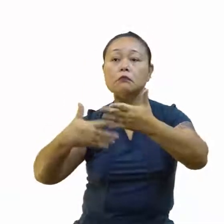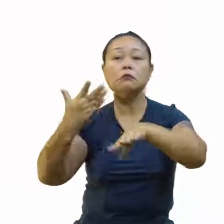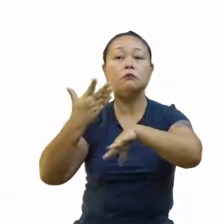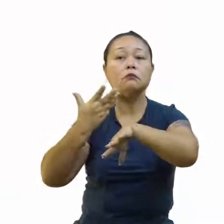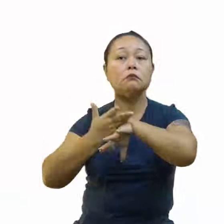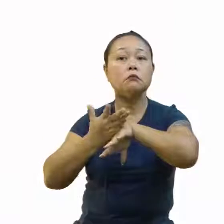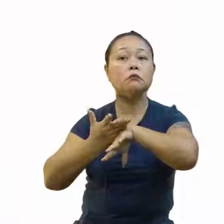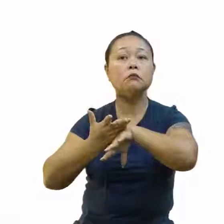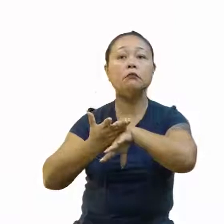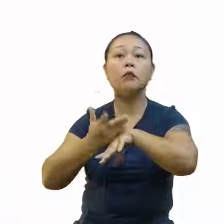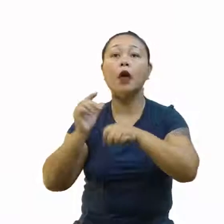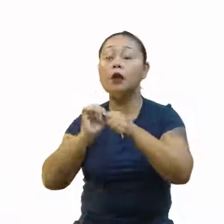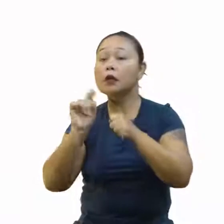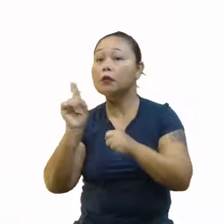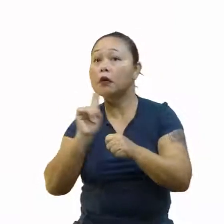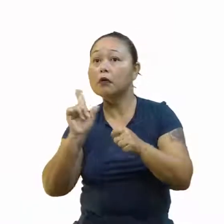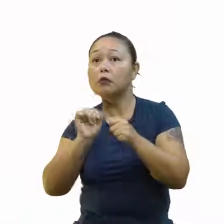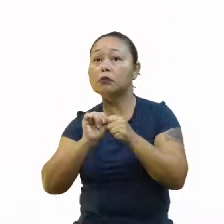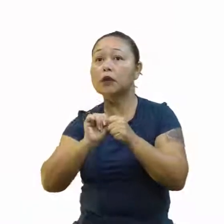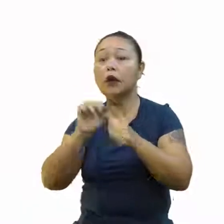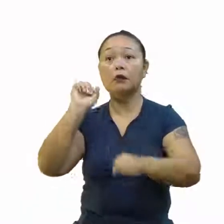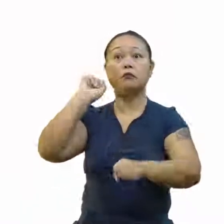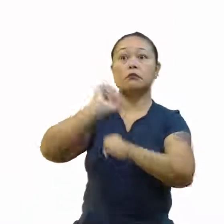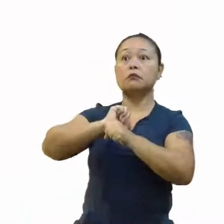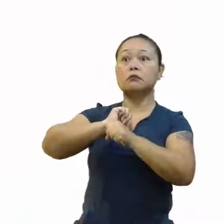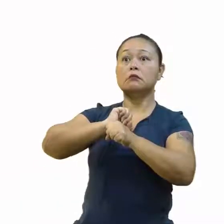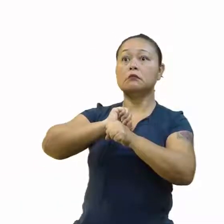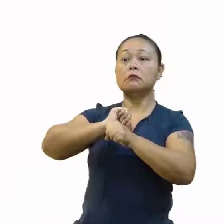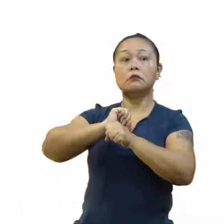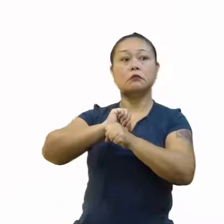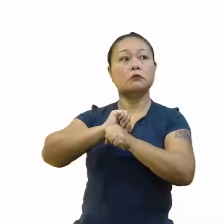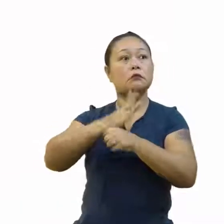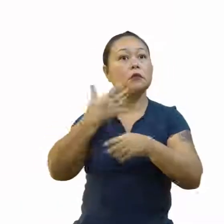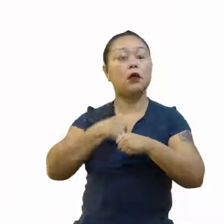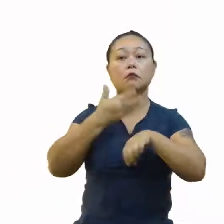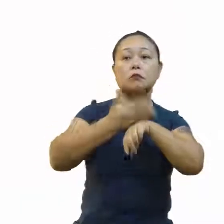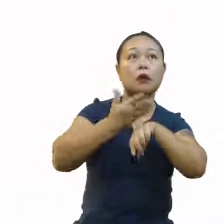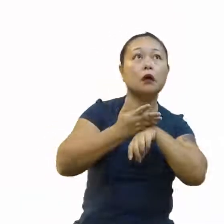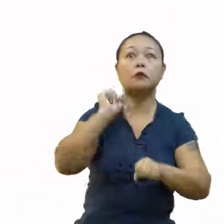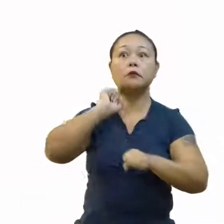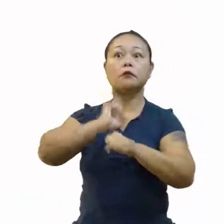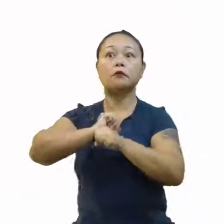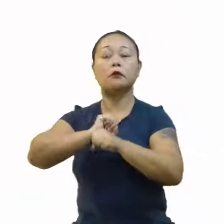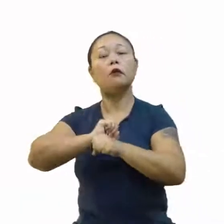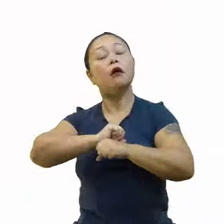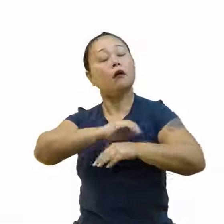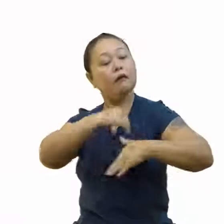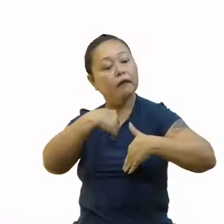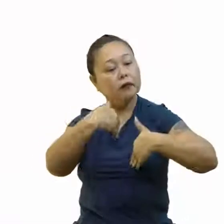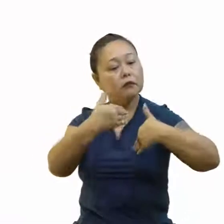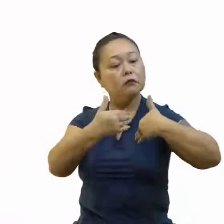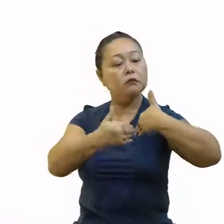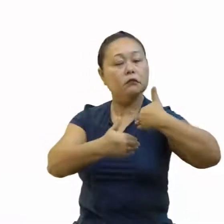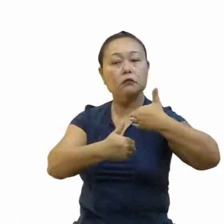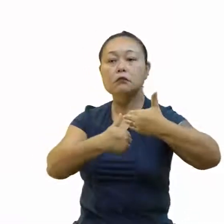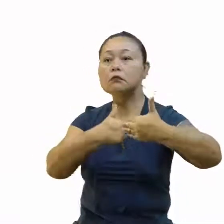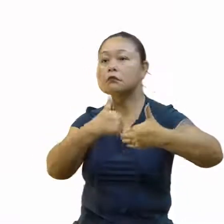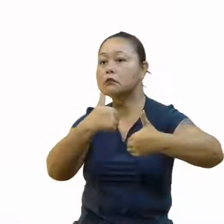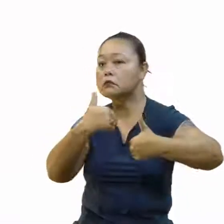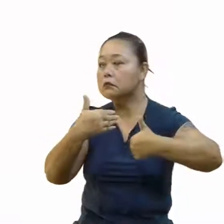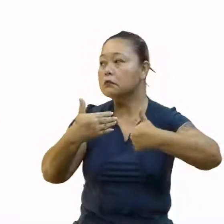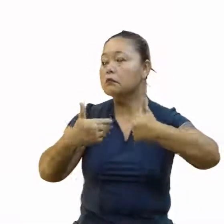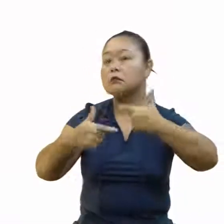uma interrupção abrupta, né? Então, terminou, parou de uma vez. Vá diminuindo lentamente,